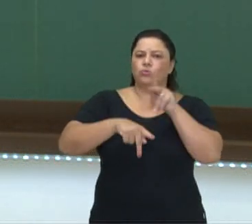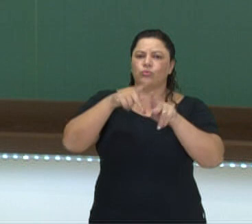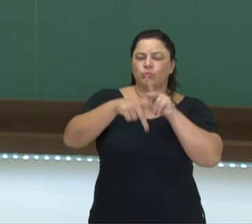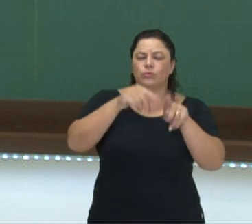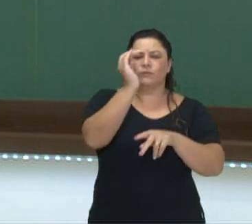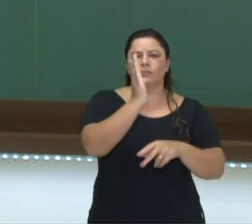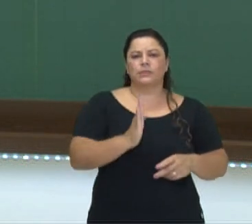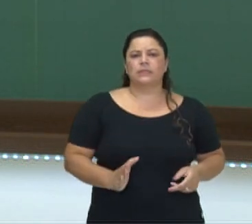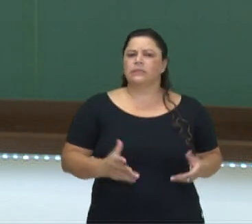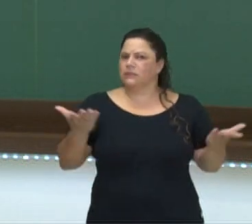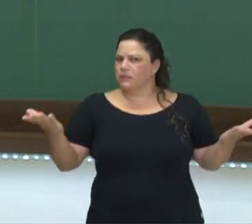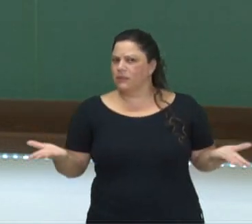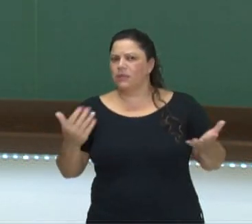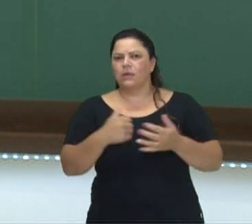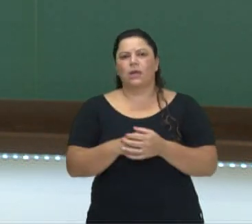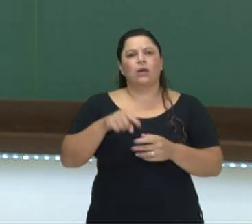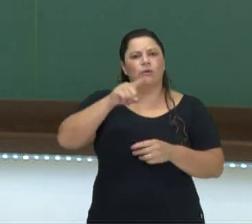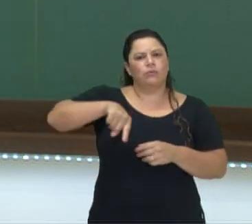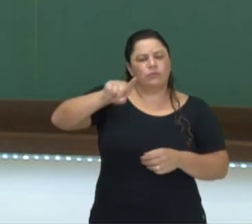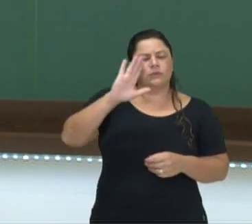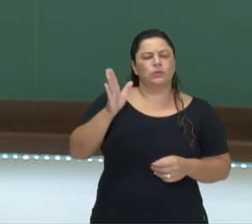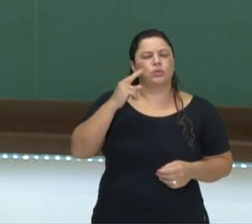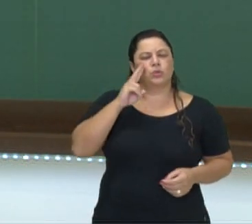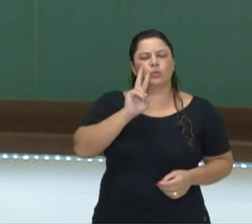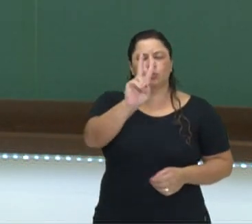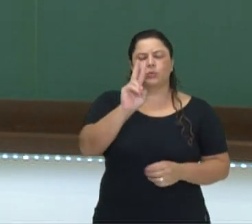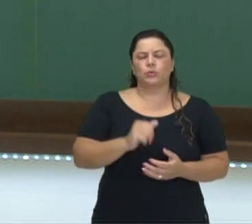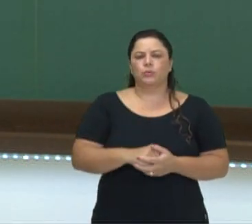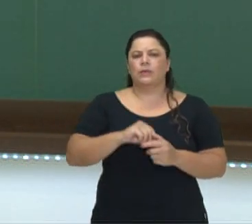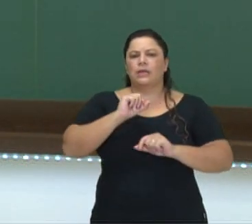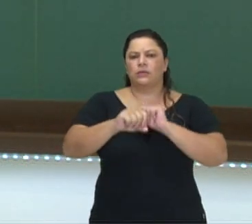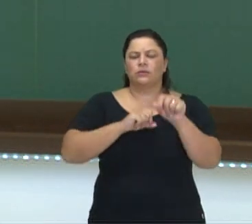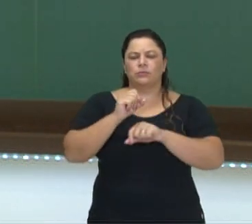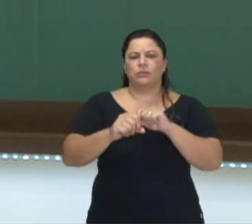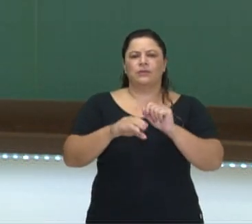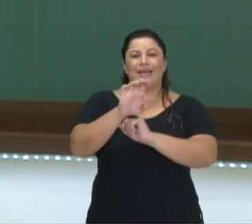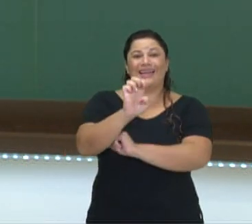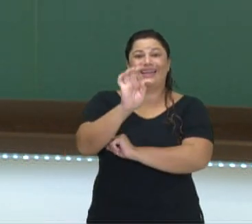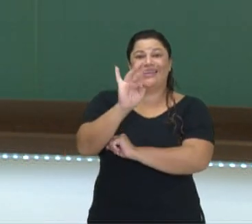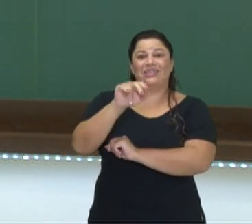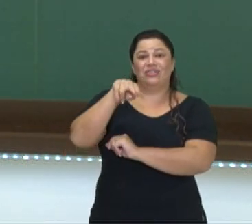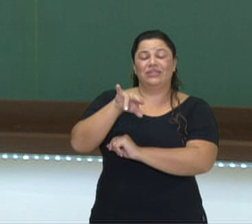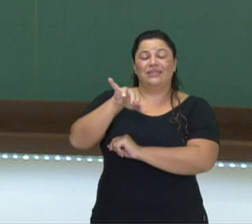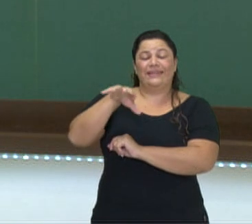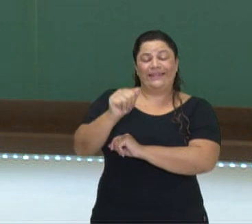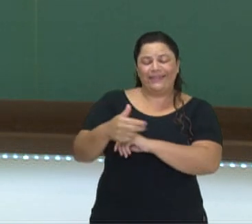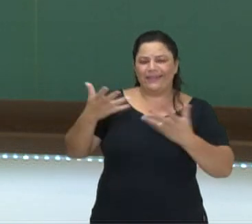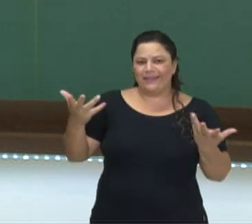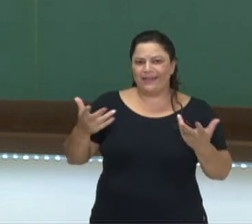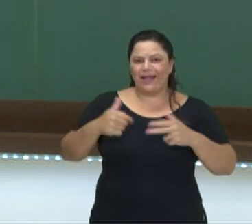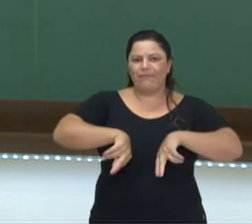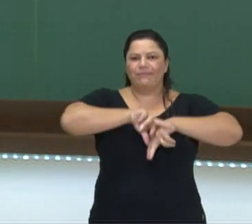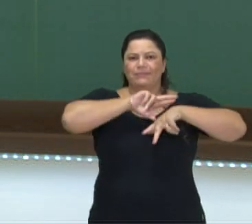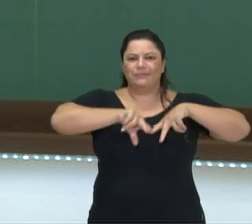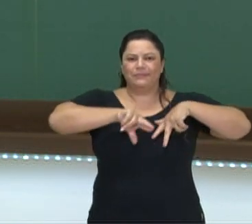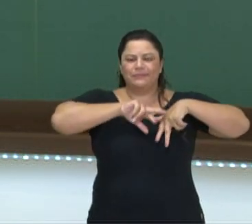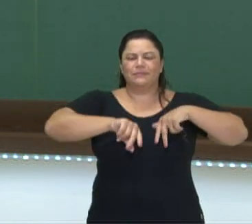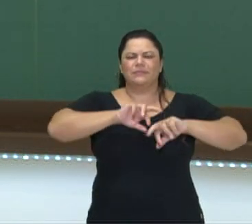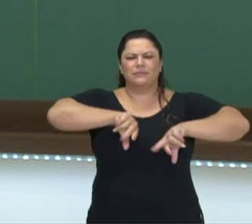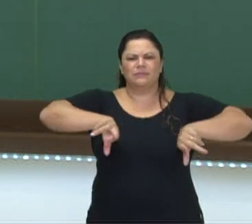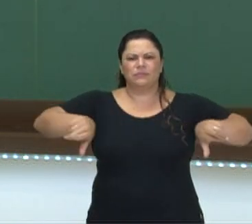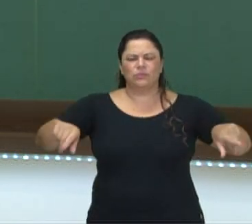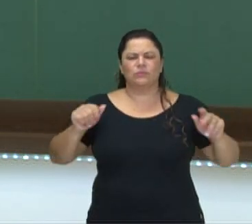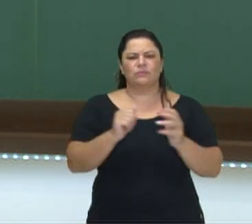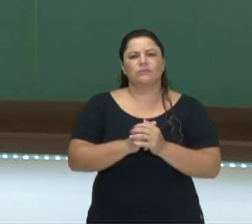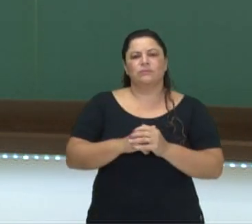Será? Você já ouviu falar sobre etnias? O que isso tem a ver com a gente, com você? Você já ouviu